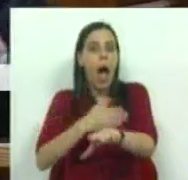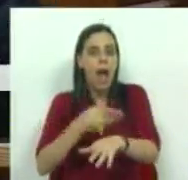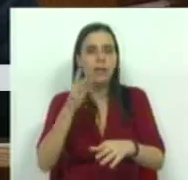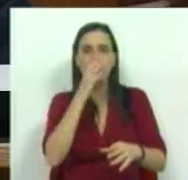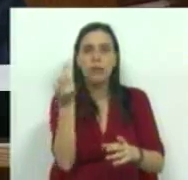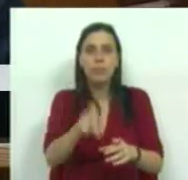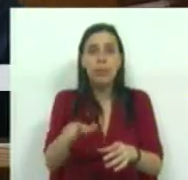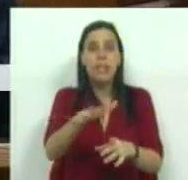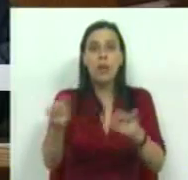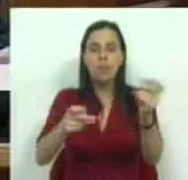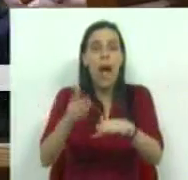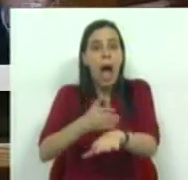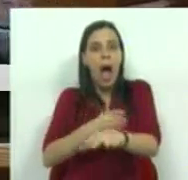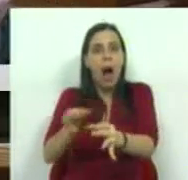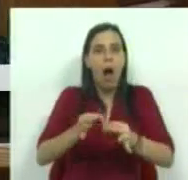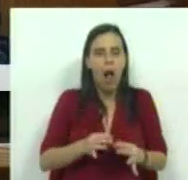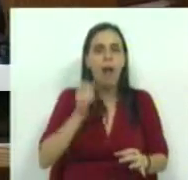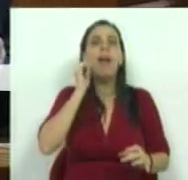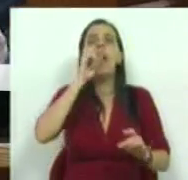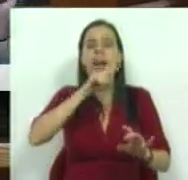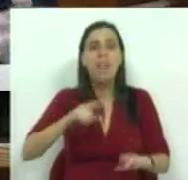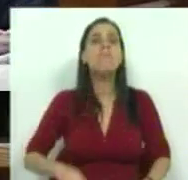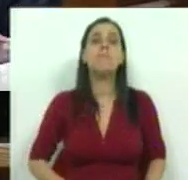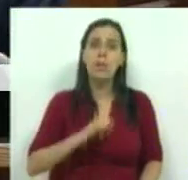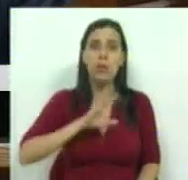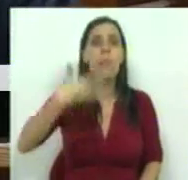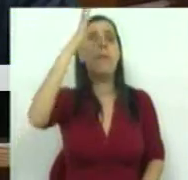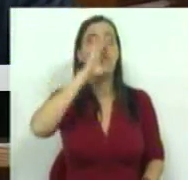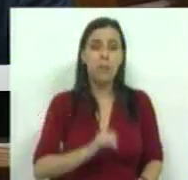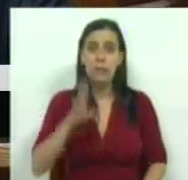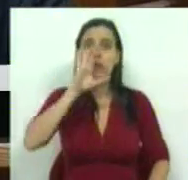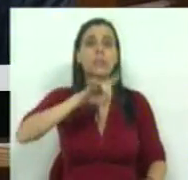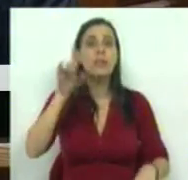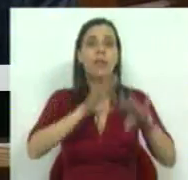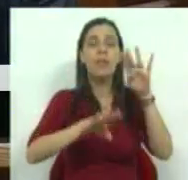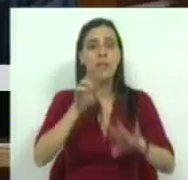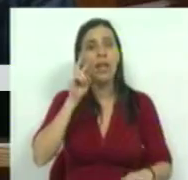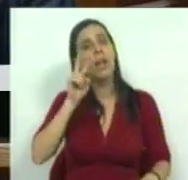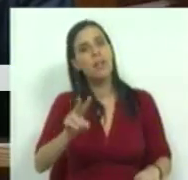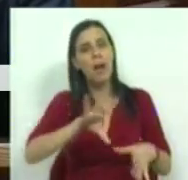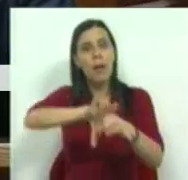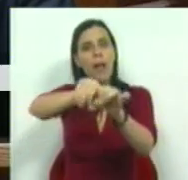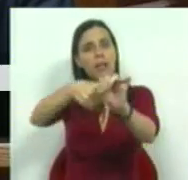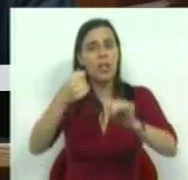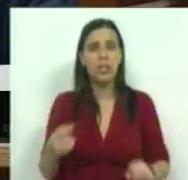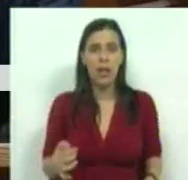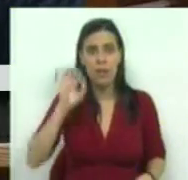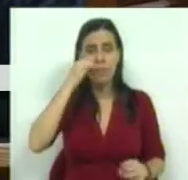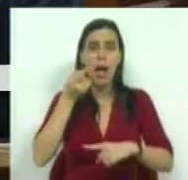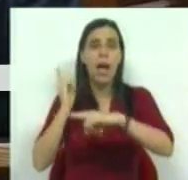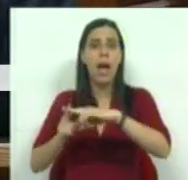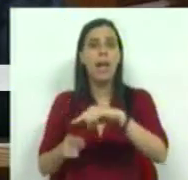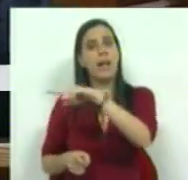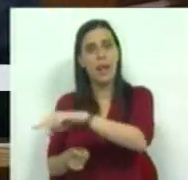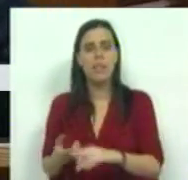as situações adversas. Quem diria, Sr. Primeiro-Ministro, quem diria, se o fizesse, teria olhado para a tragédia que atingiu a